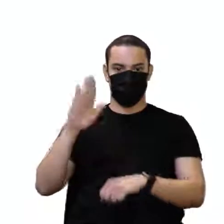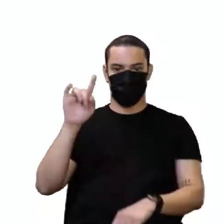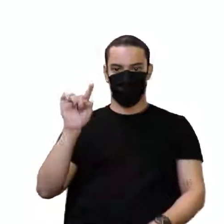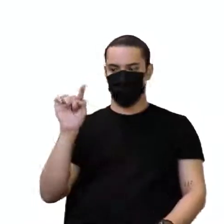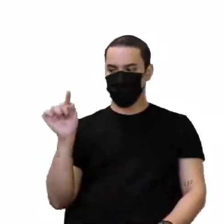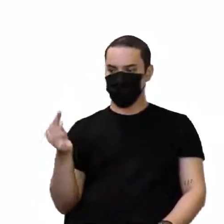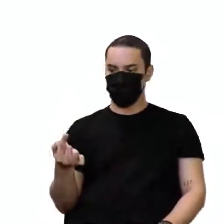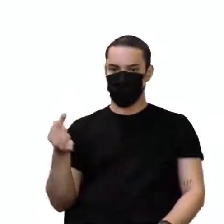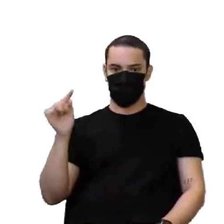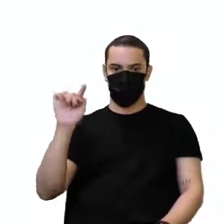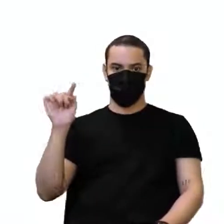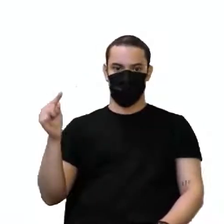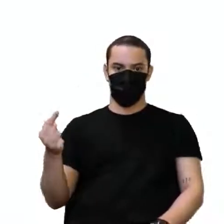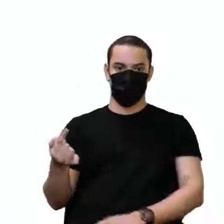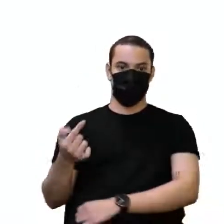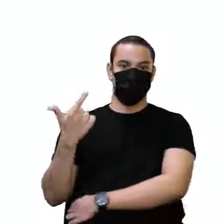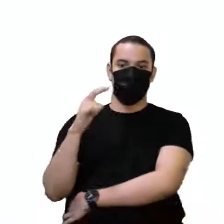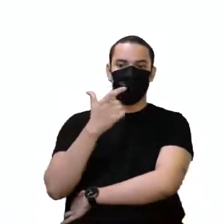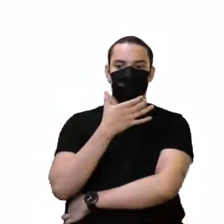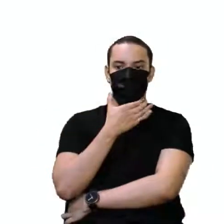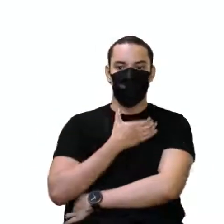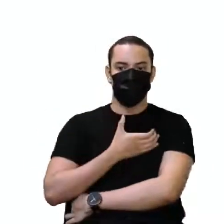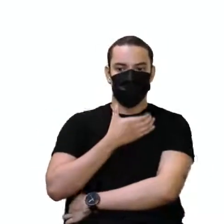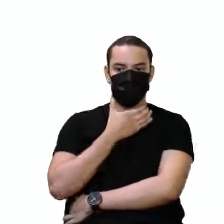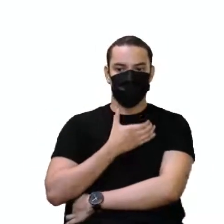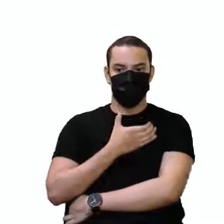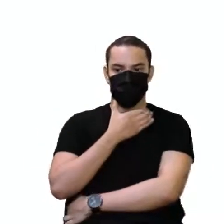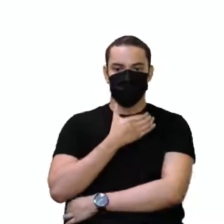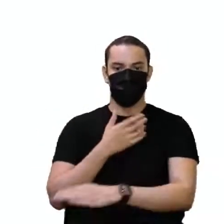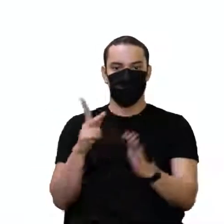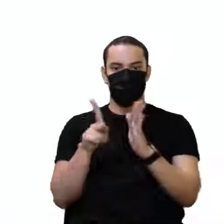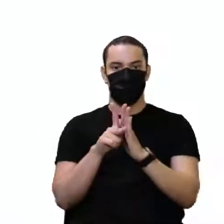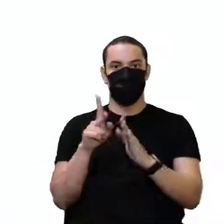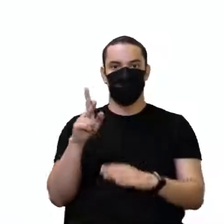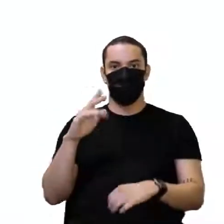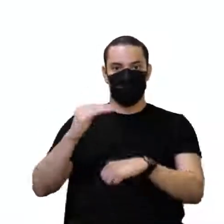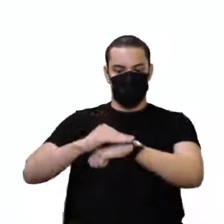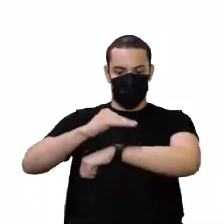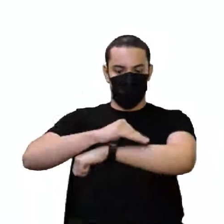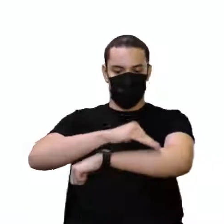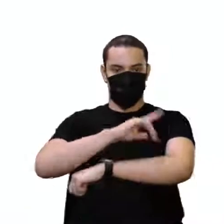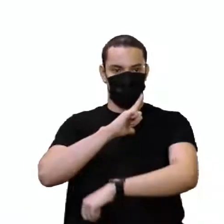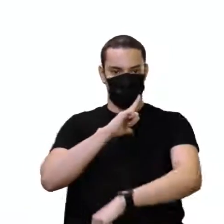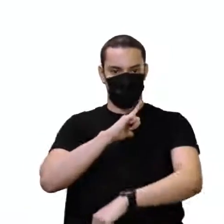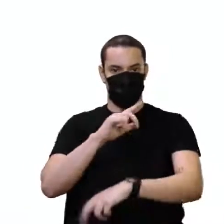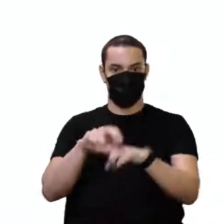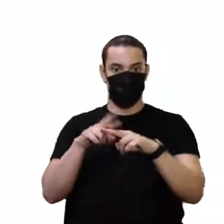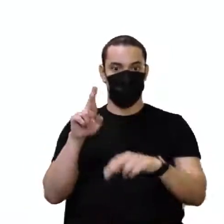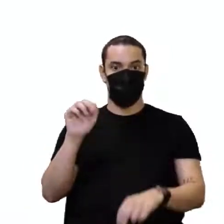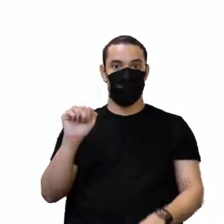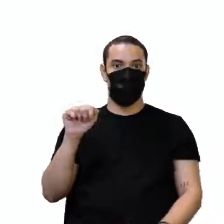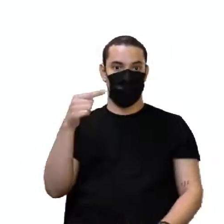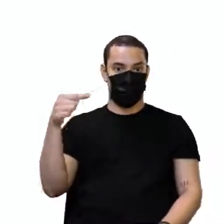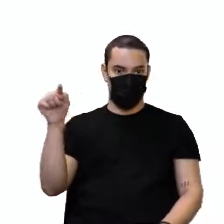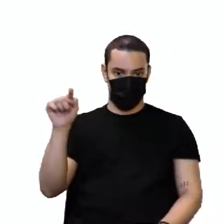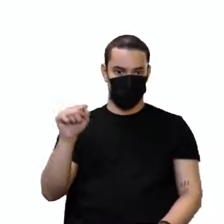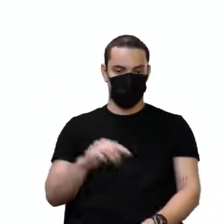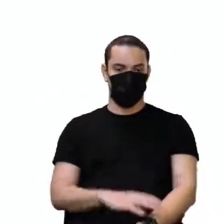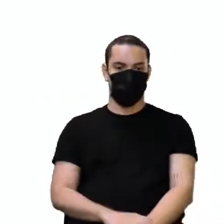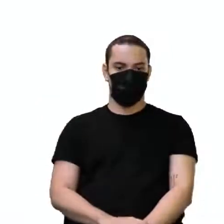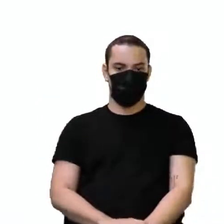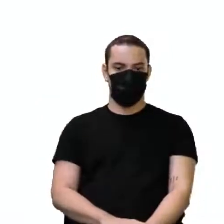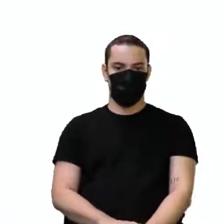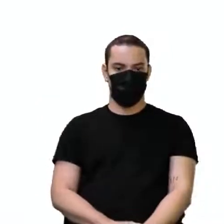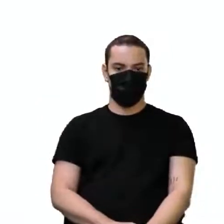E elas não têm aquela bolsa de veneno que os sapos têm, tá? Então, se trata de uma rãzinha. E se você